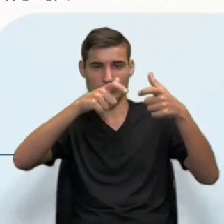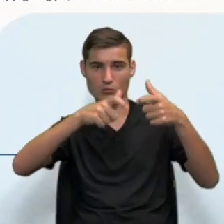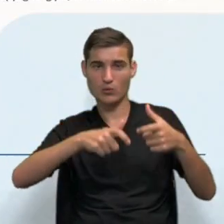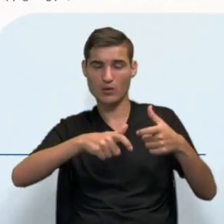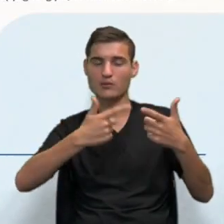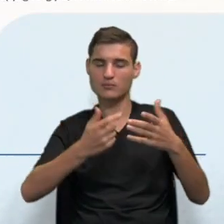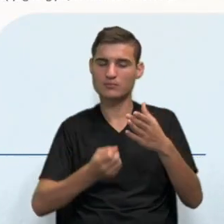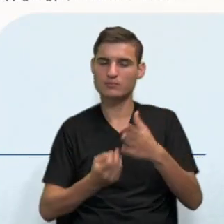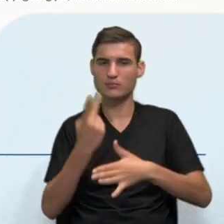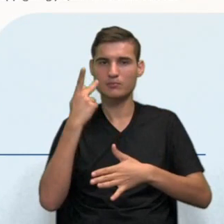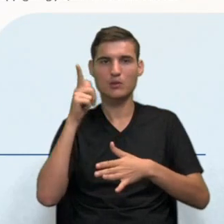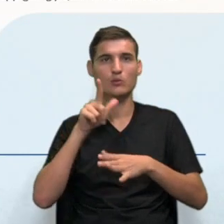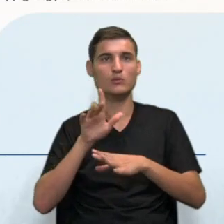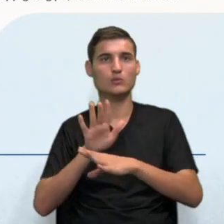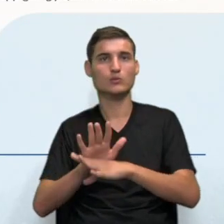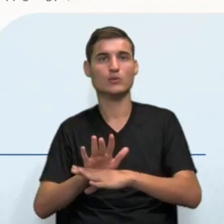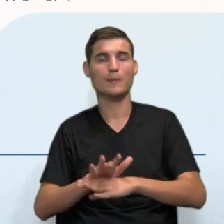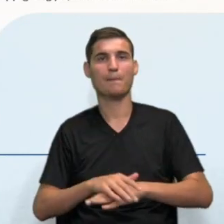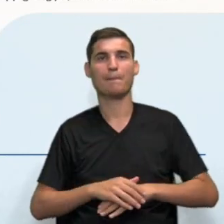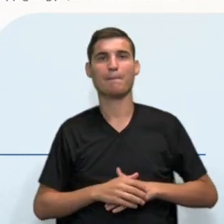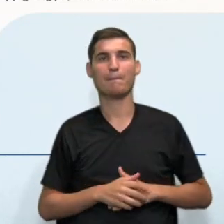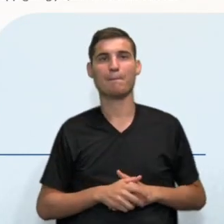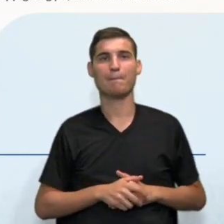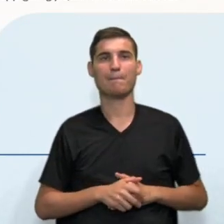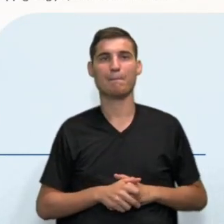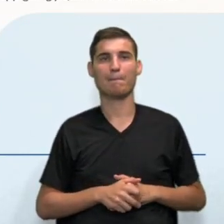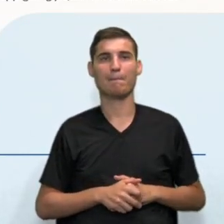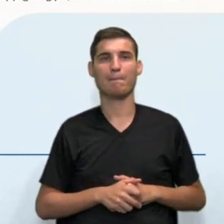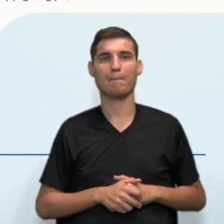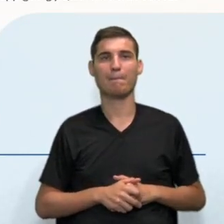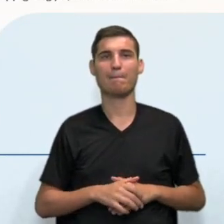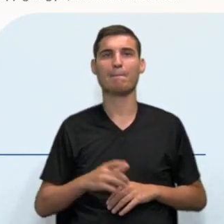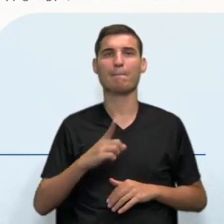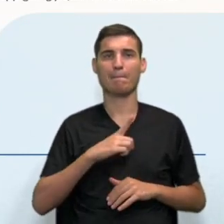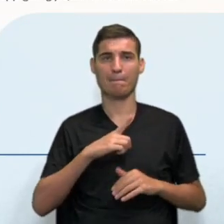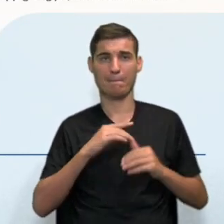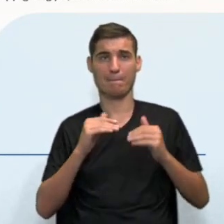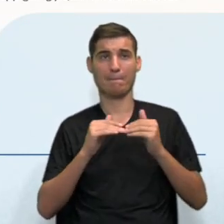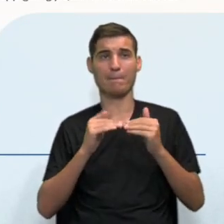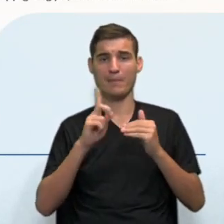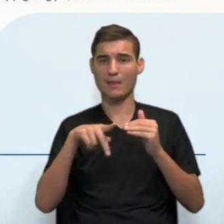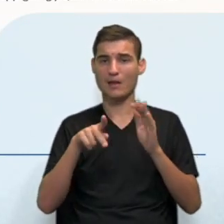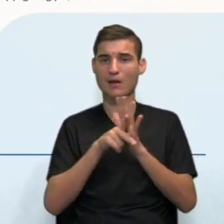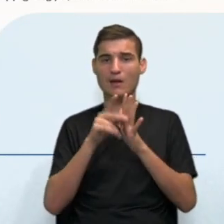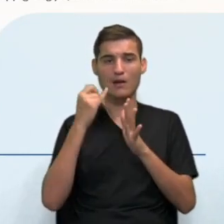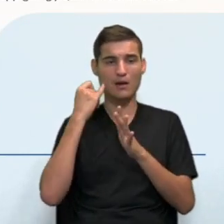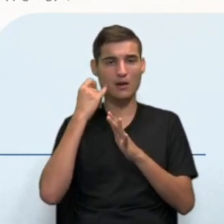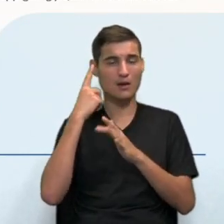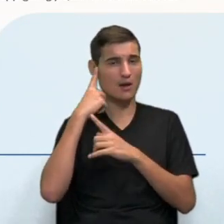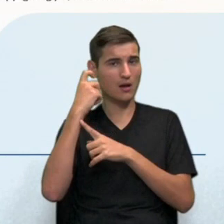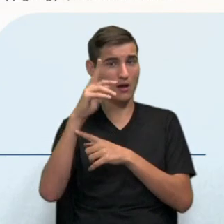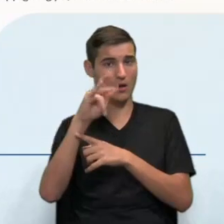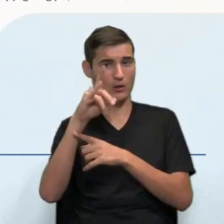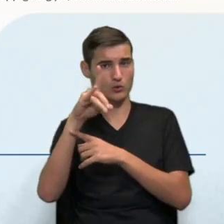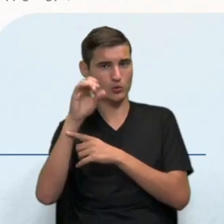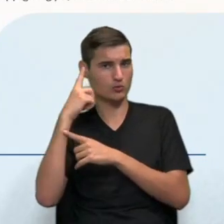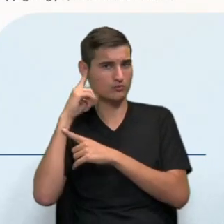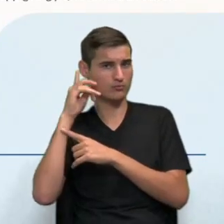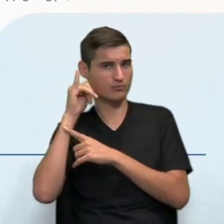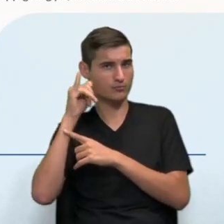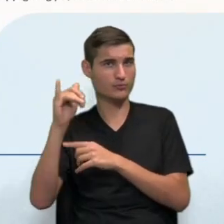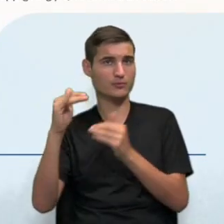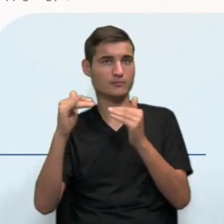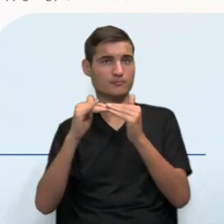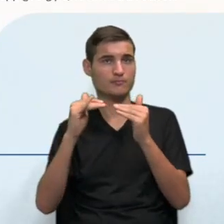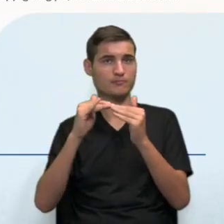vai servir para isso. Então, vão ter rádios móveis em cada um dos caminhões. Então, cada caminhão vai